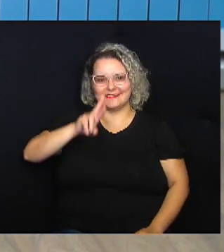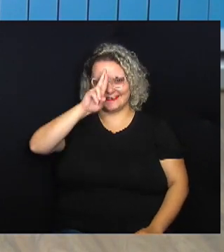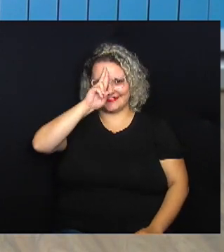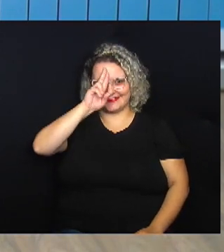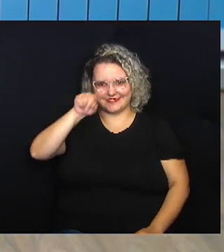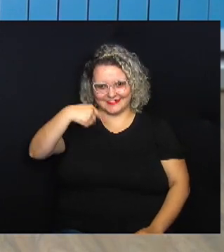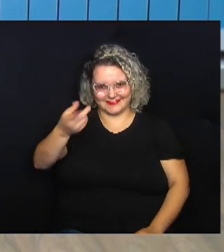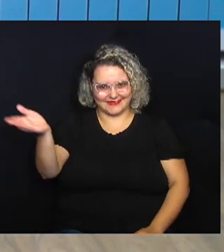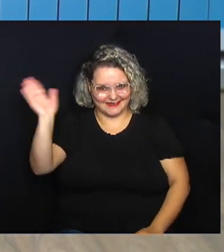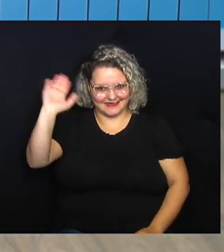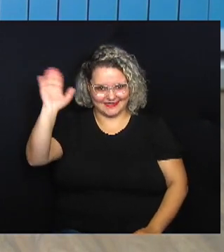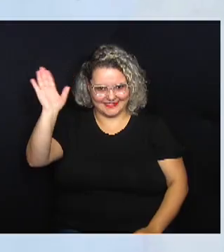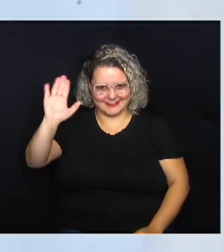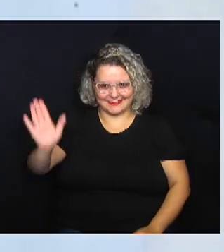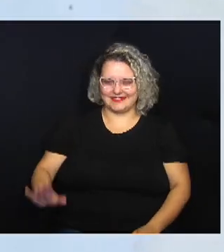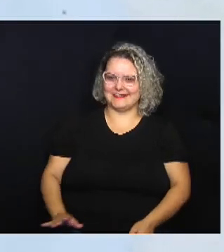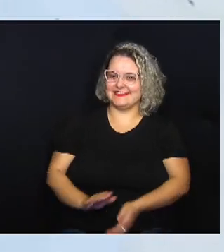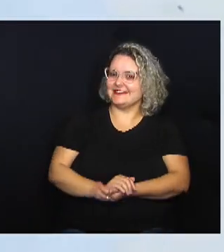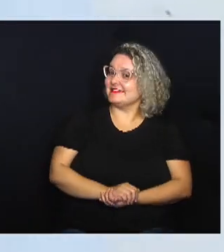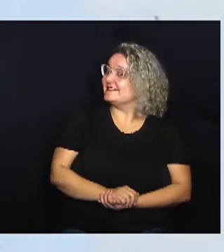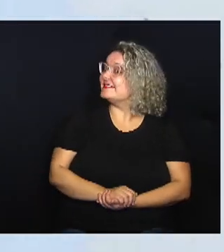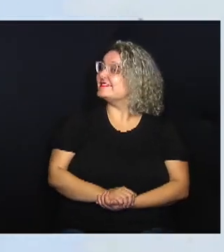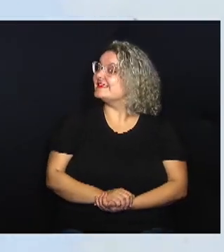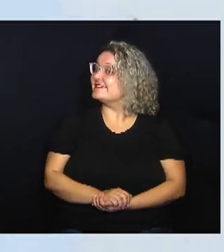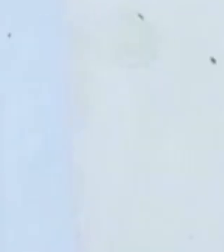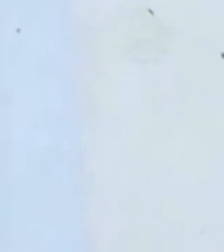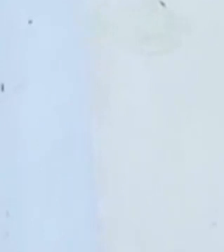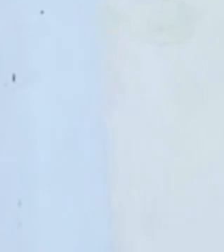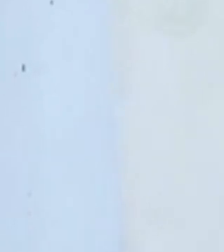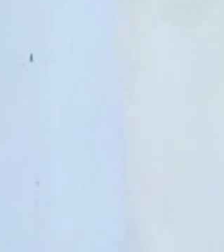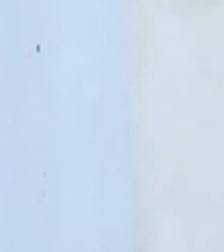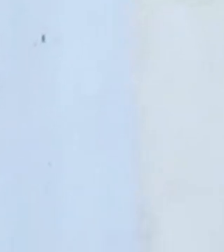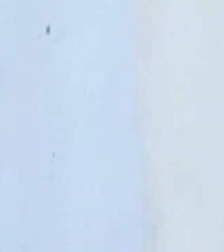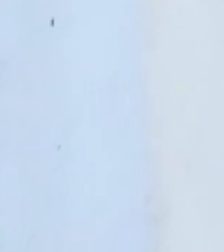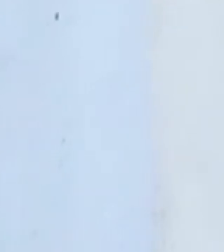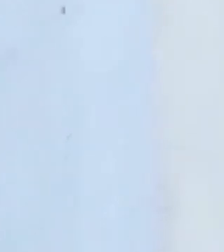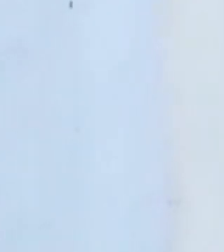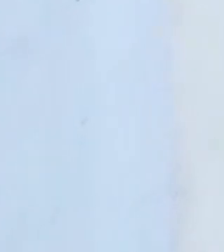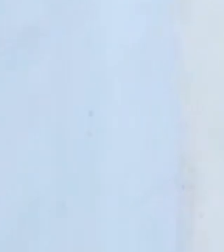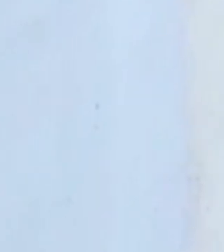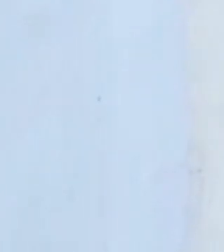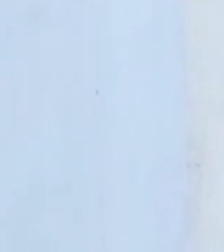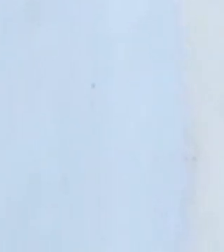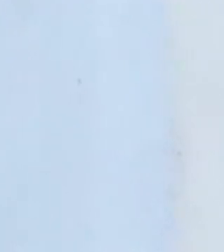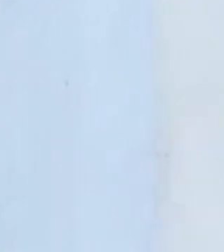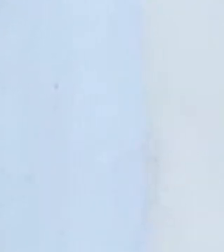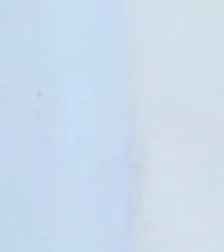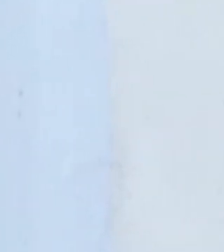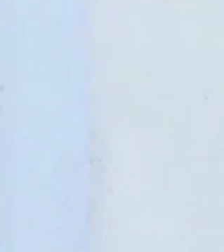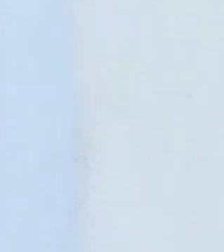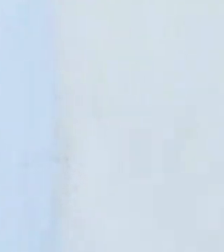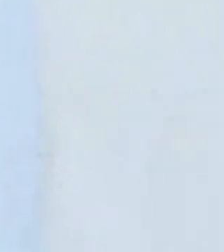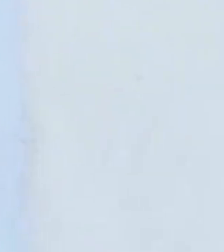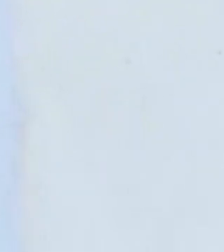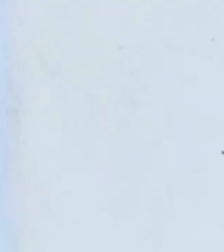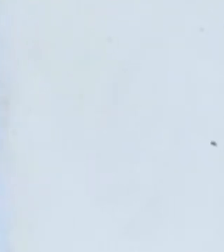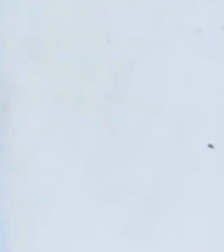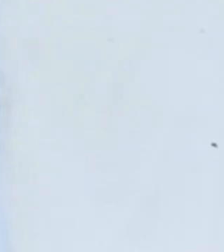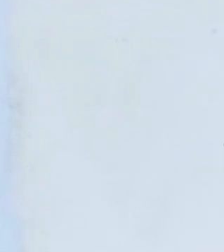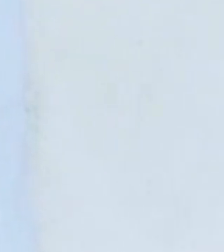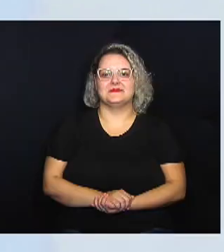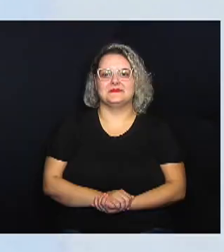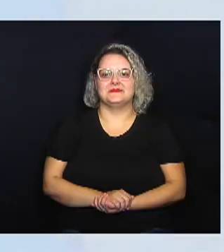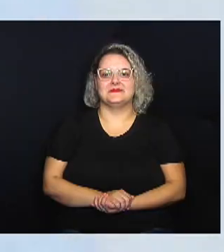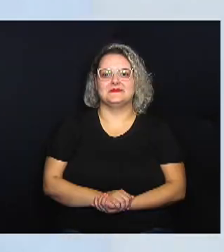hein Até lá tchau tchau recebendo aqui a visita de tucano aqui na na Câmara